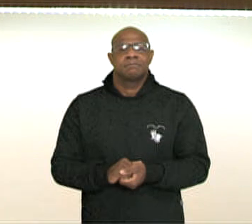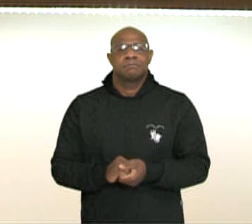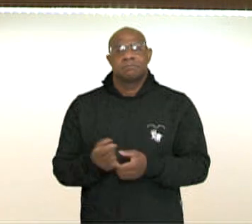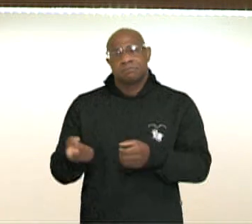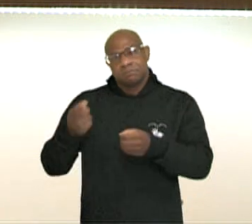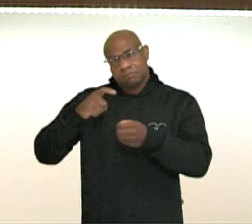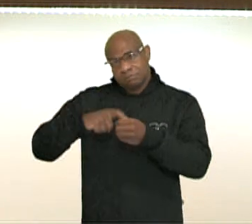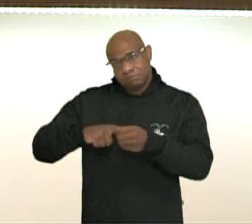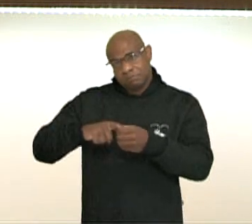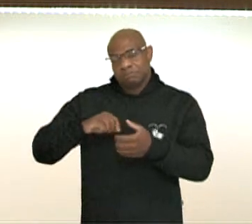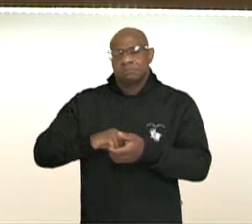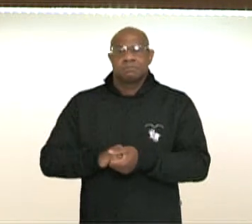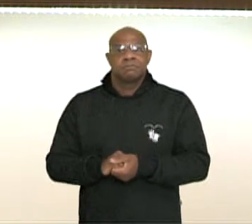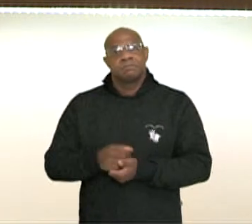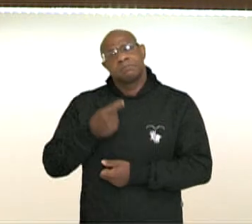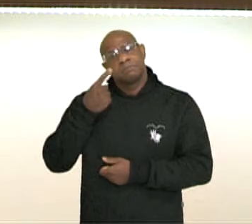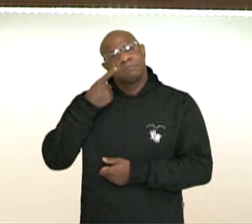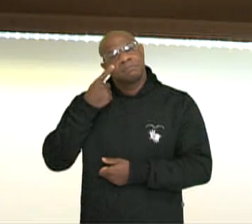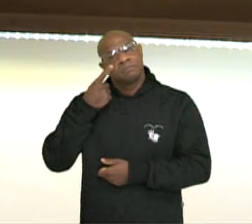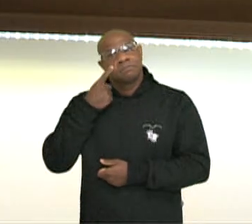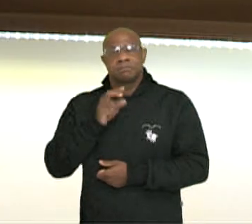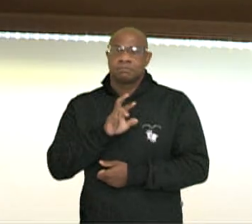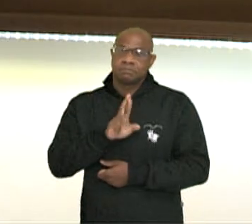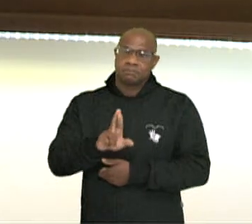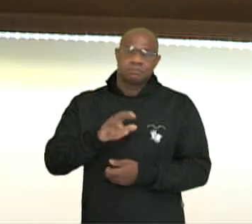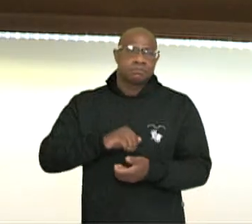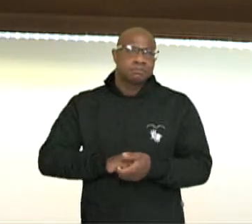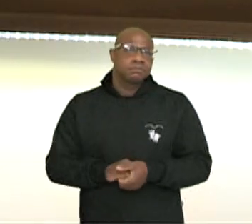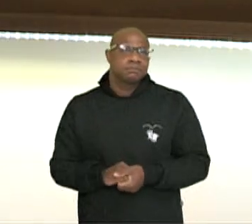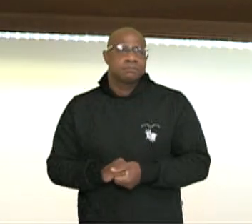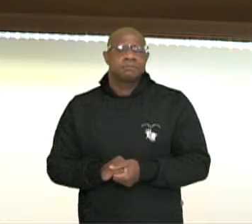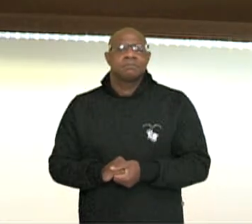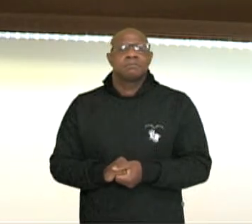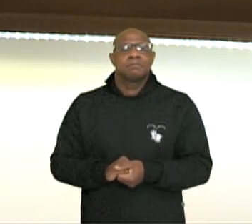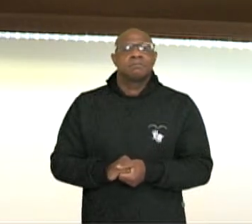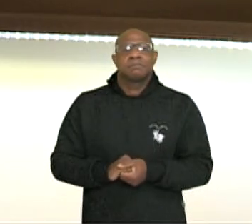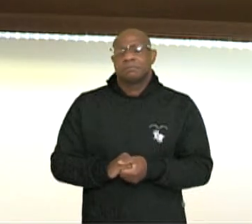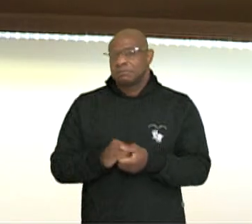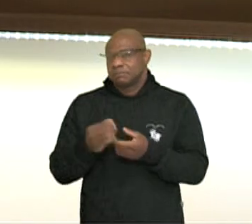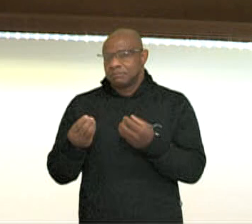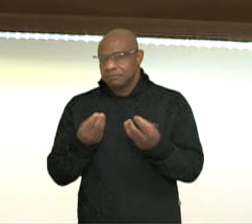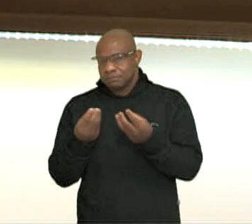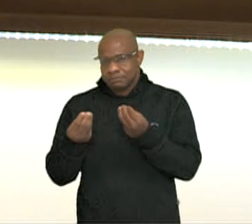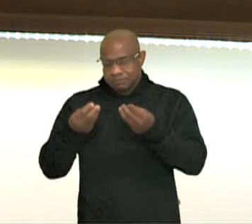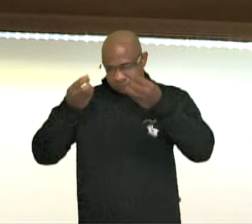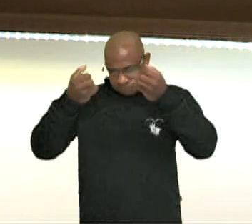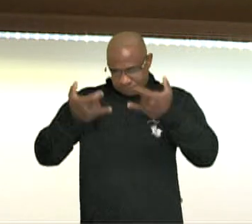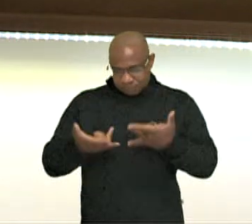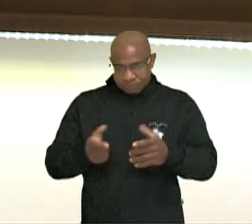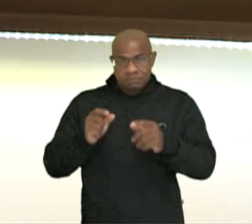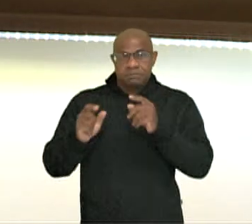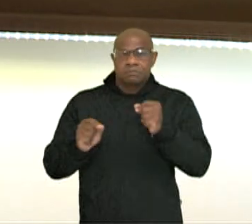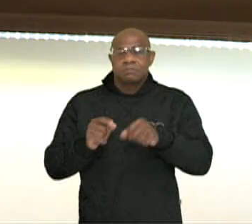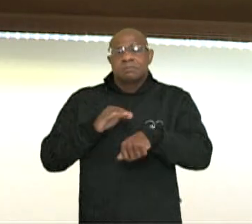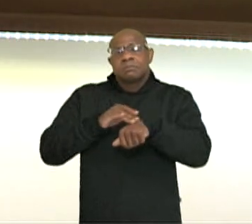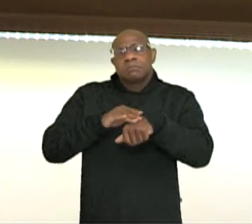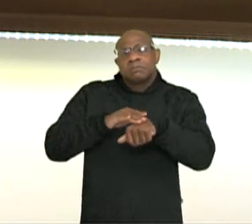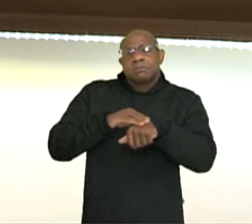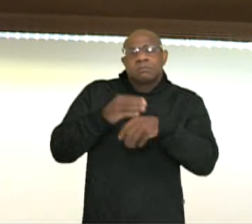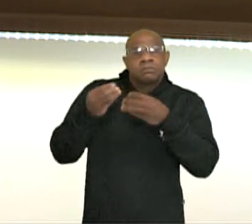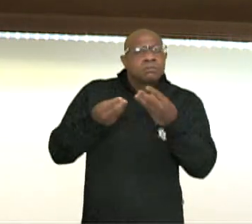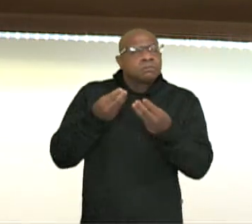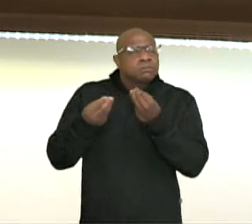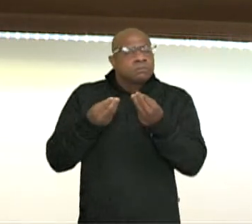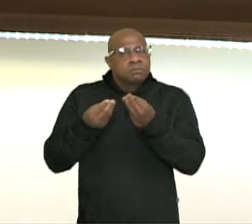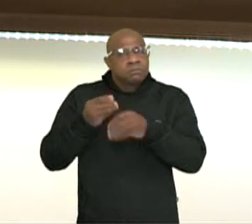Voltei, querido estudante. Vamos conferir aqui então, pedir para você comentar sobre um dos sintomas da osteoporose, né? Vamos ver então como que